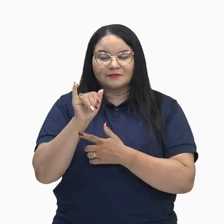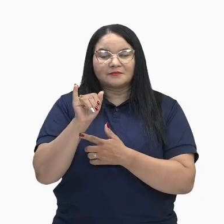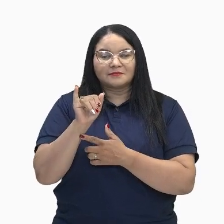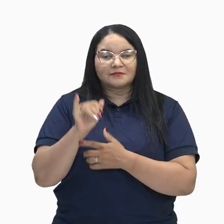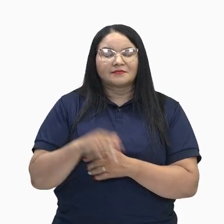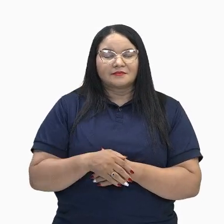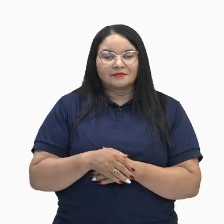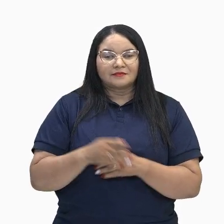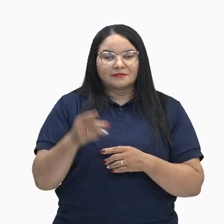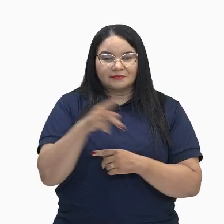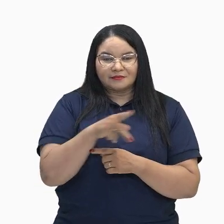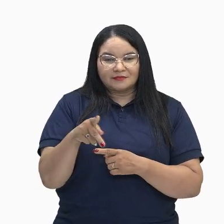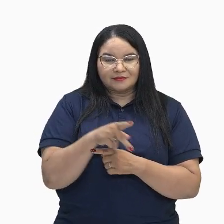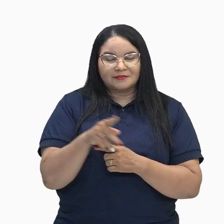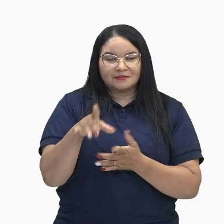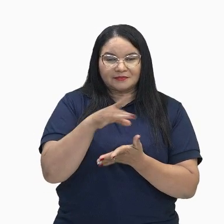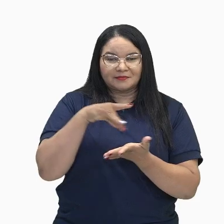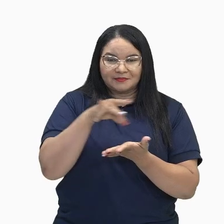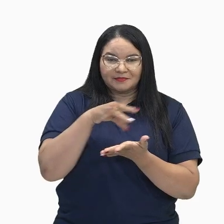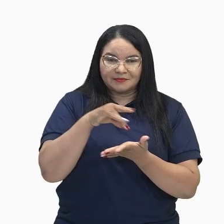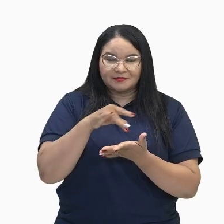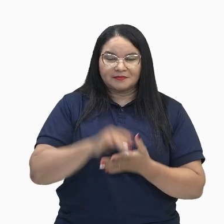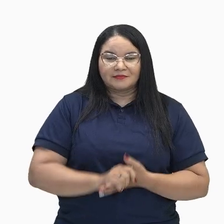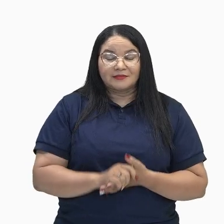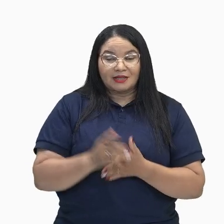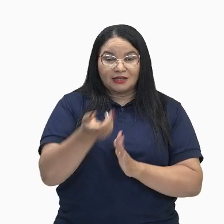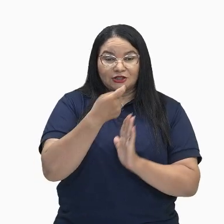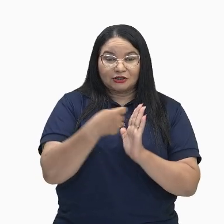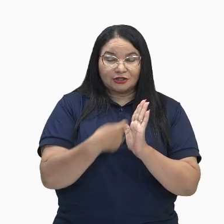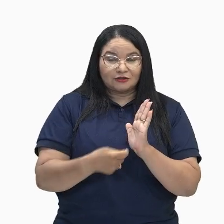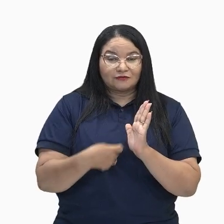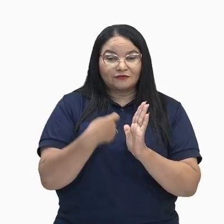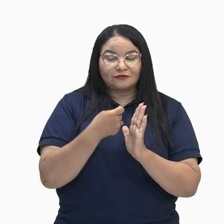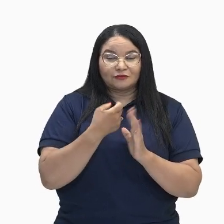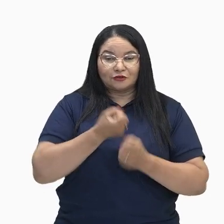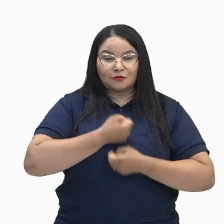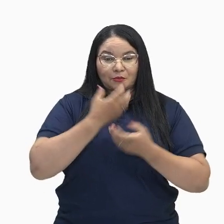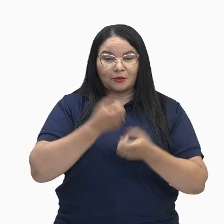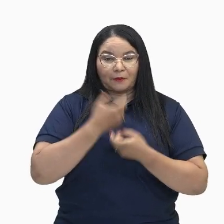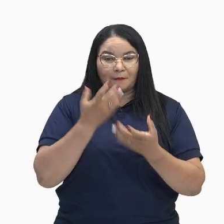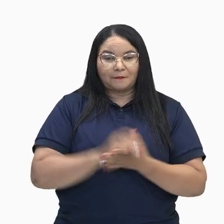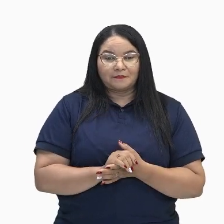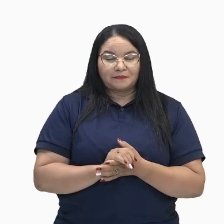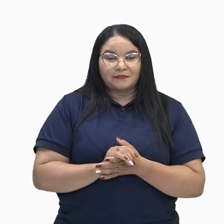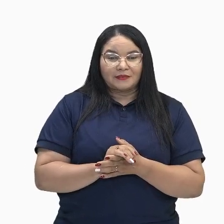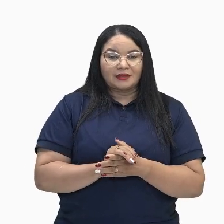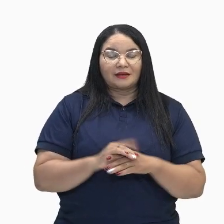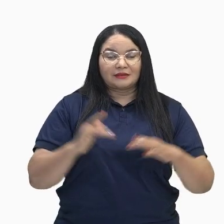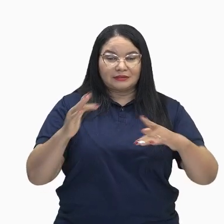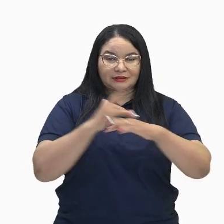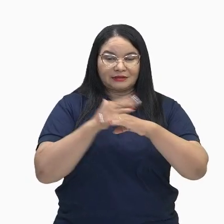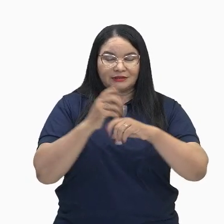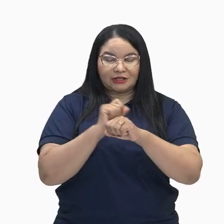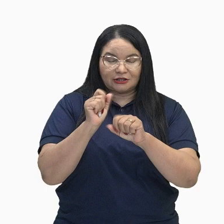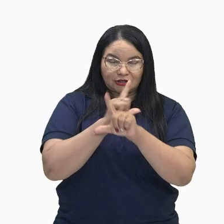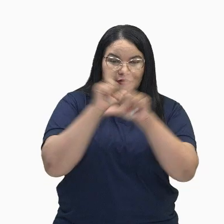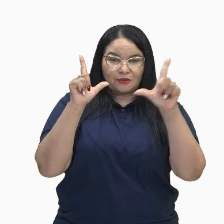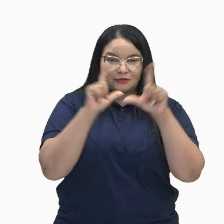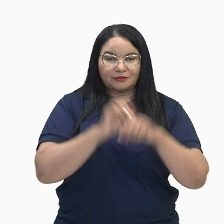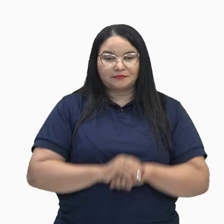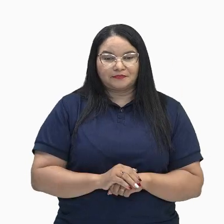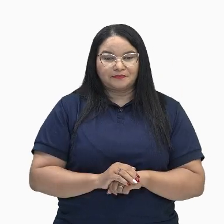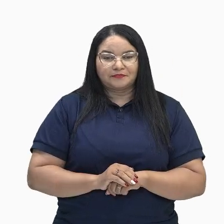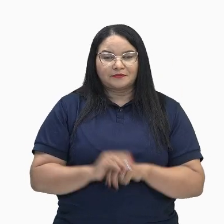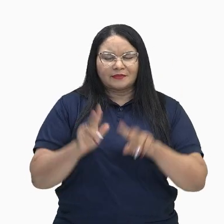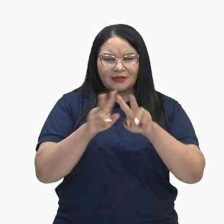é a nossa professora aqui do CIMEAN. Ela escreveu esse poema, A Cidade Acorda. No título do